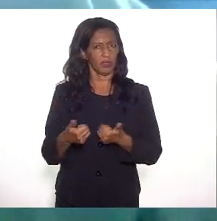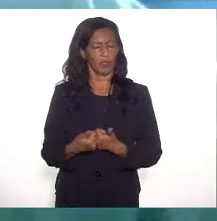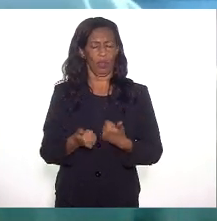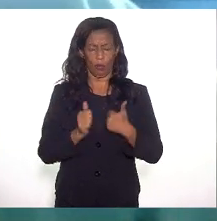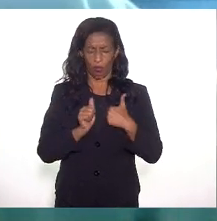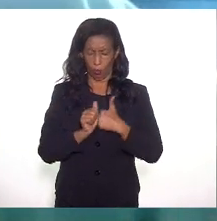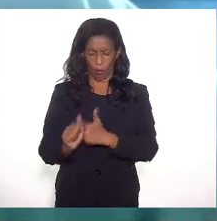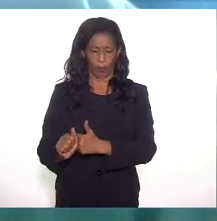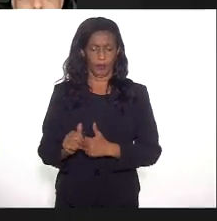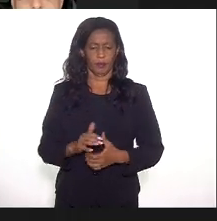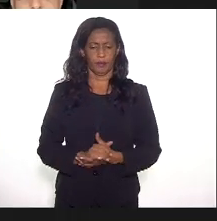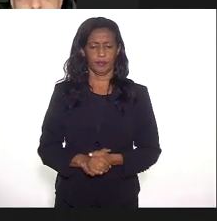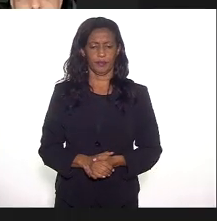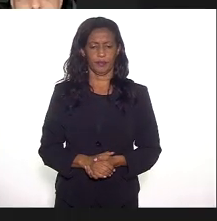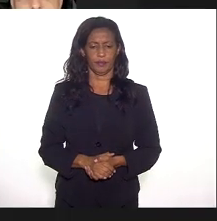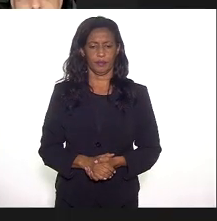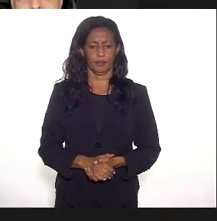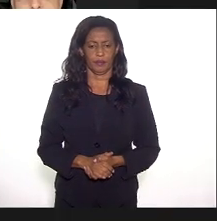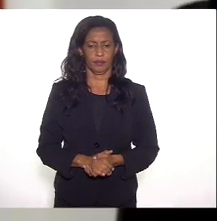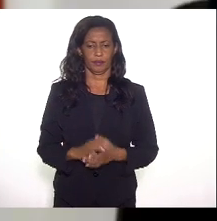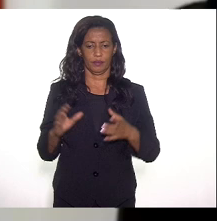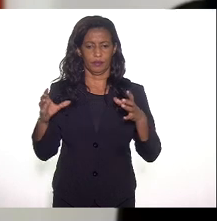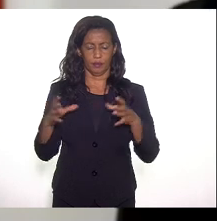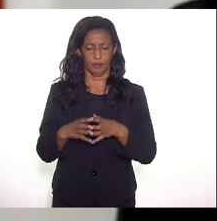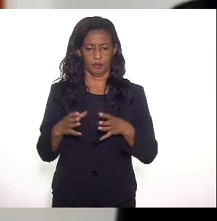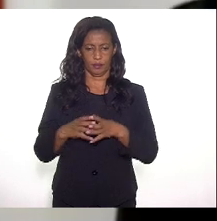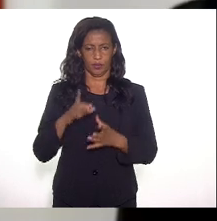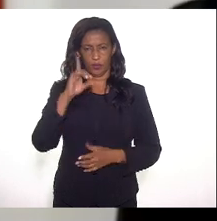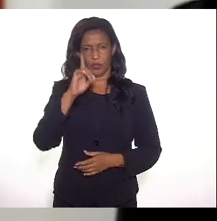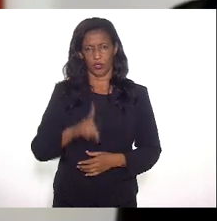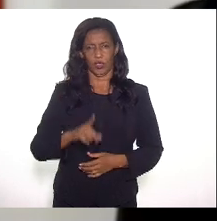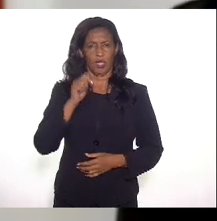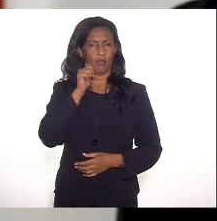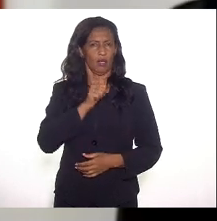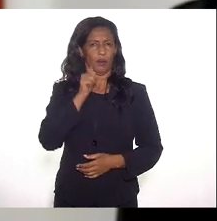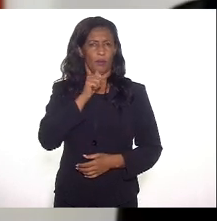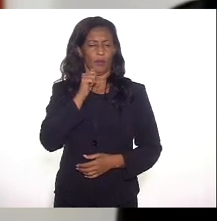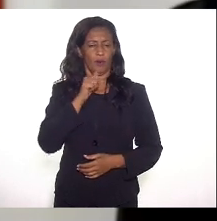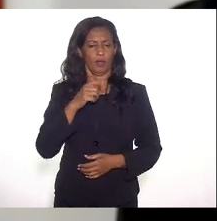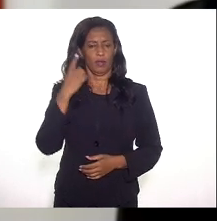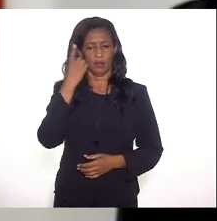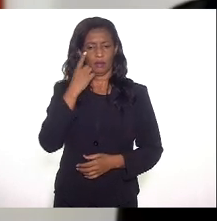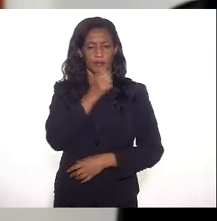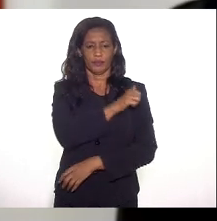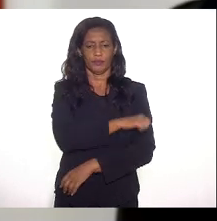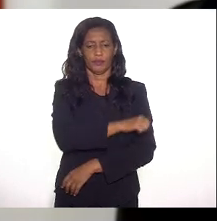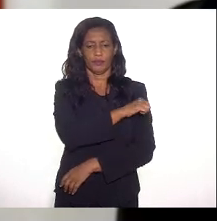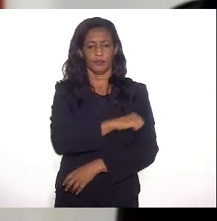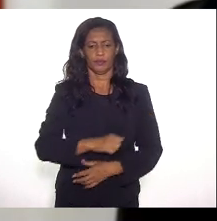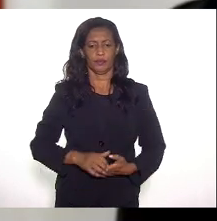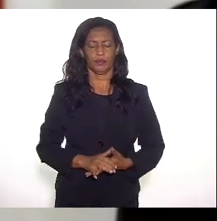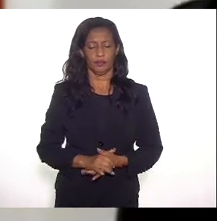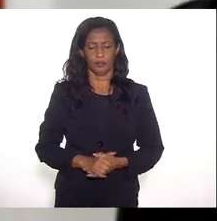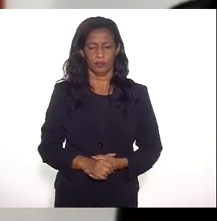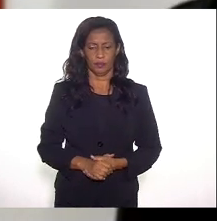Acompanho. Pela Comissão dos Direitos da Mulher, deputada enfermeira Regiane.